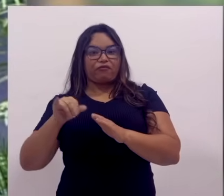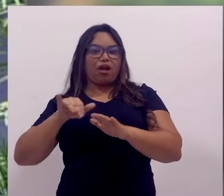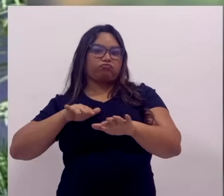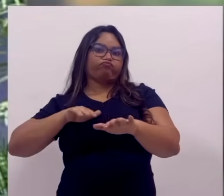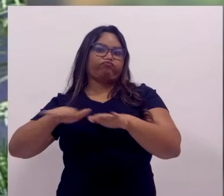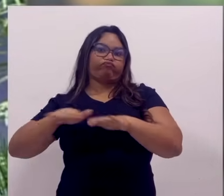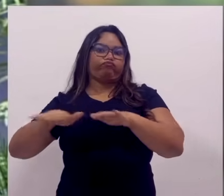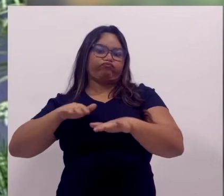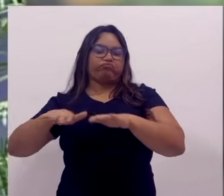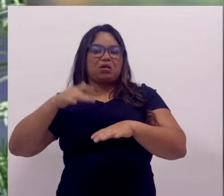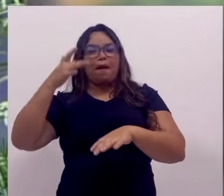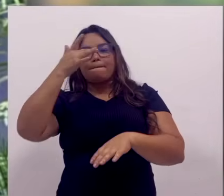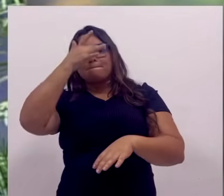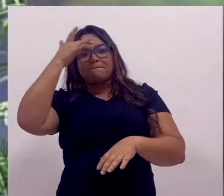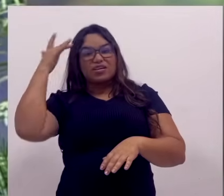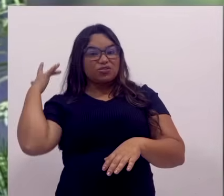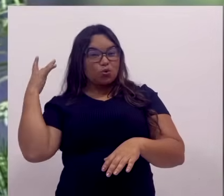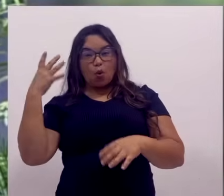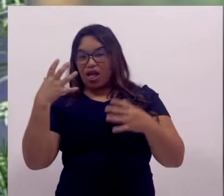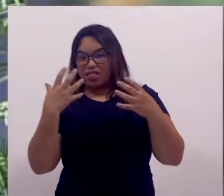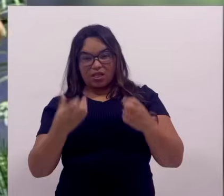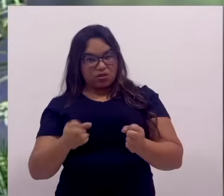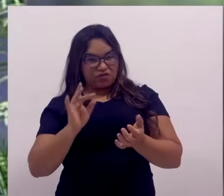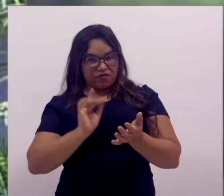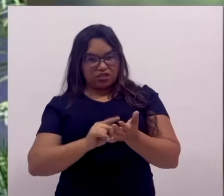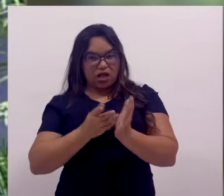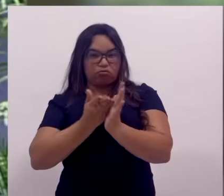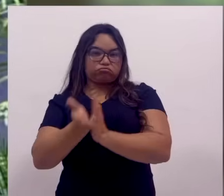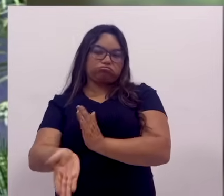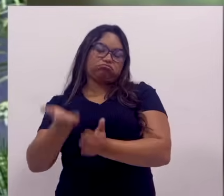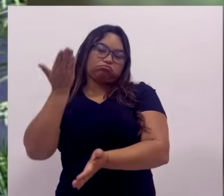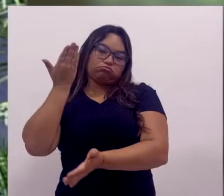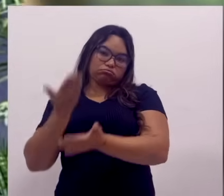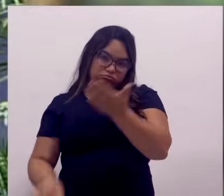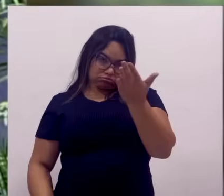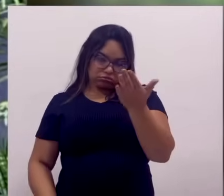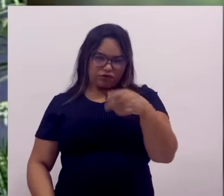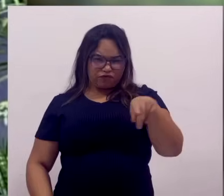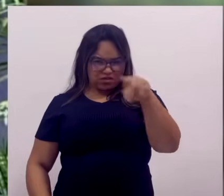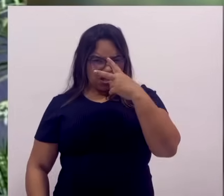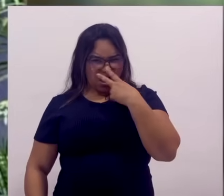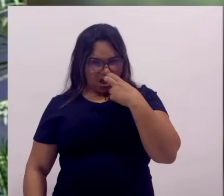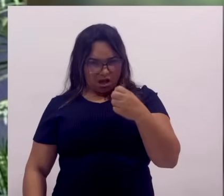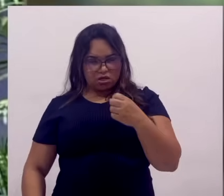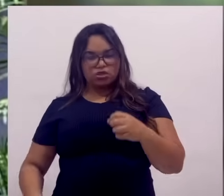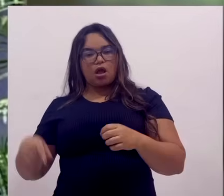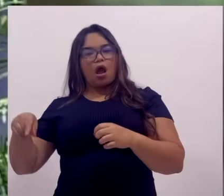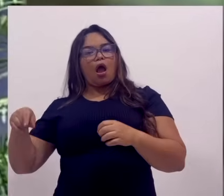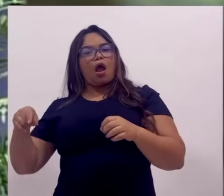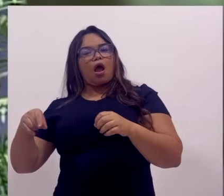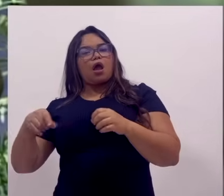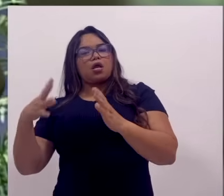Esta igreja será sacudida, e aqueles que não se conformarem ficarão de fora.